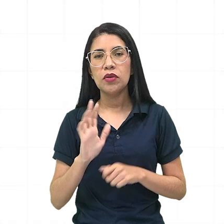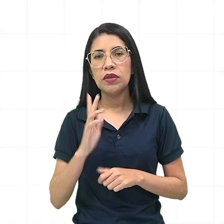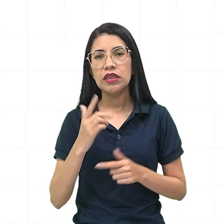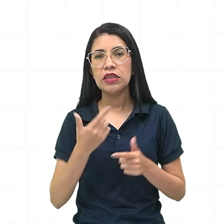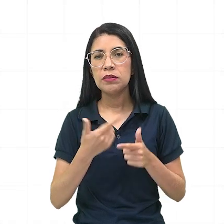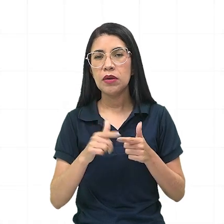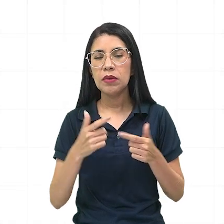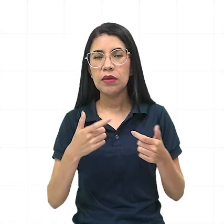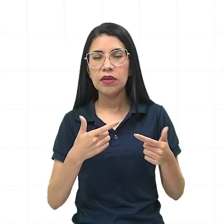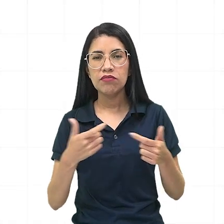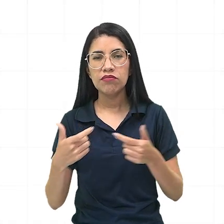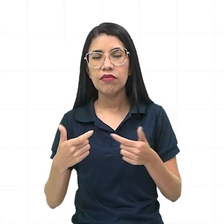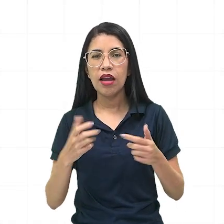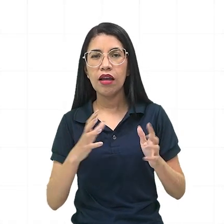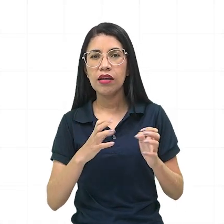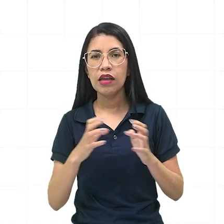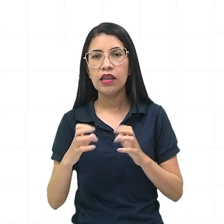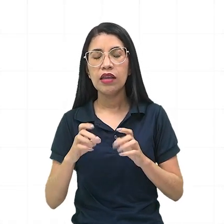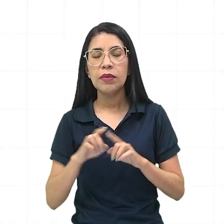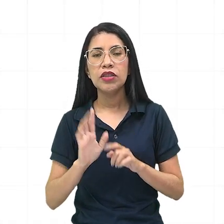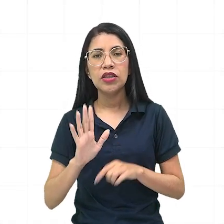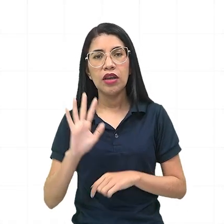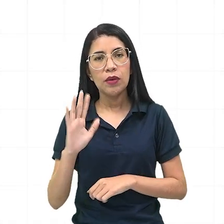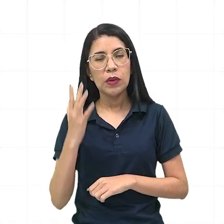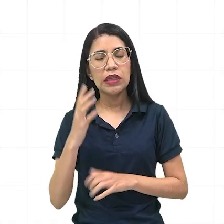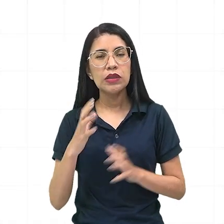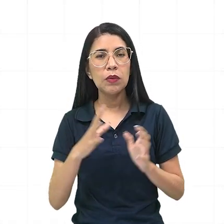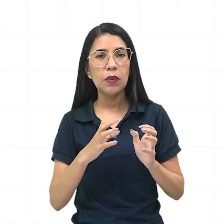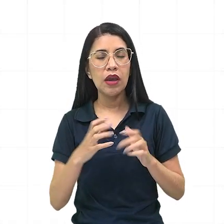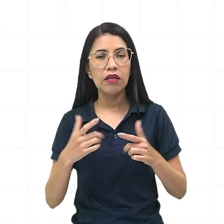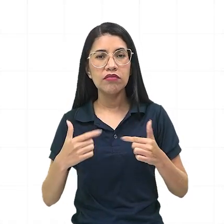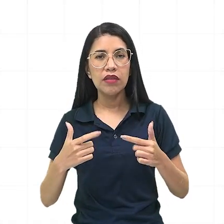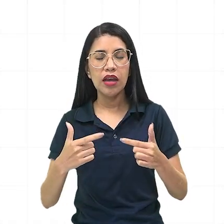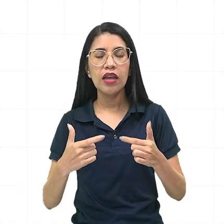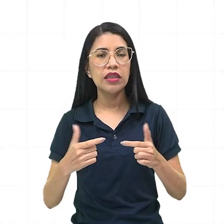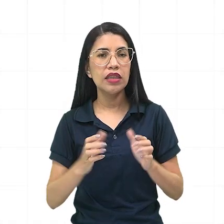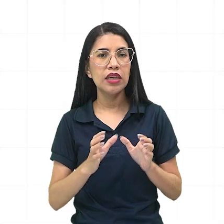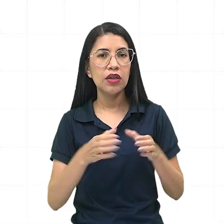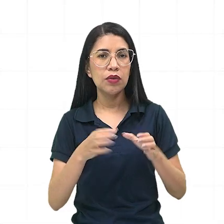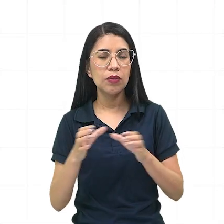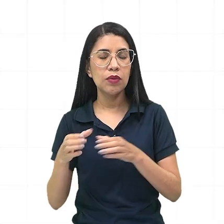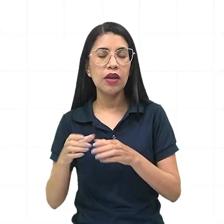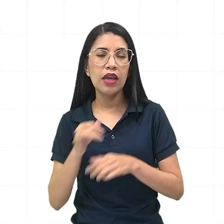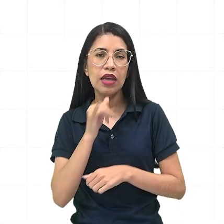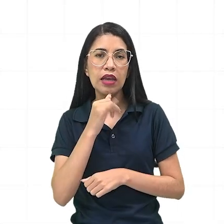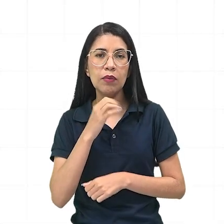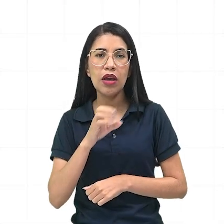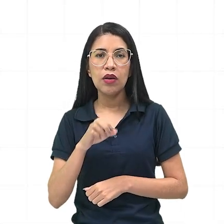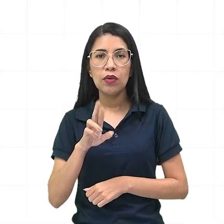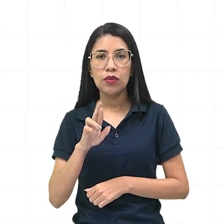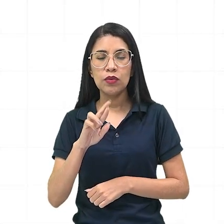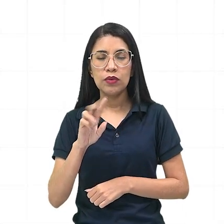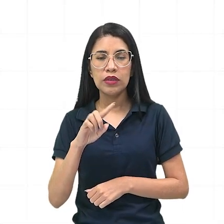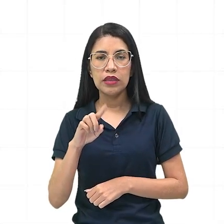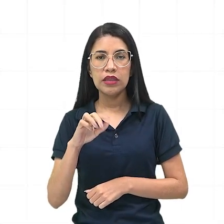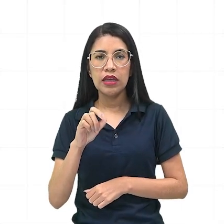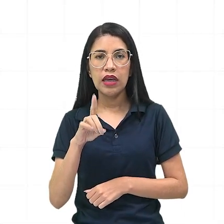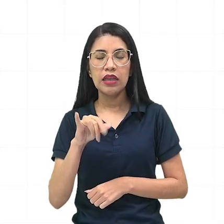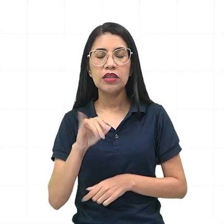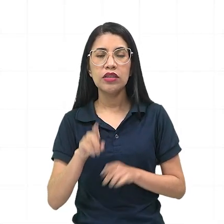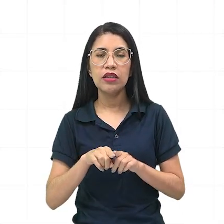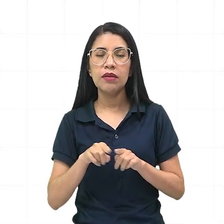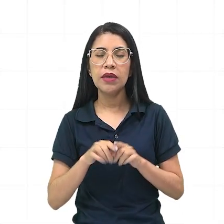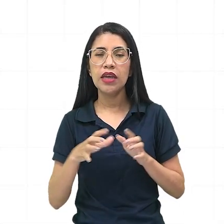conflitos, né? Disputas religiosas já geraram guerras e divisões dentro de sociedades, como as cruzadas e os conflitos no Oriente